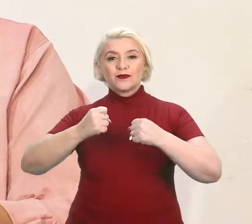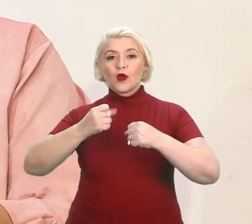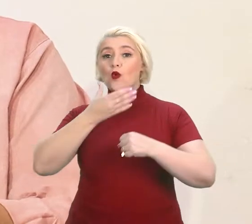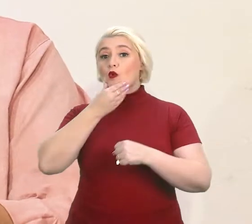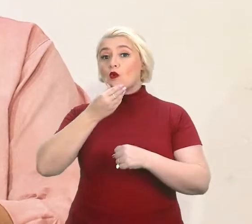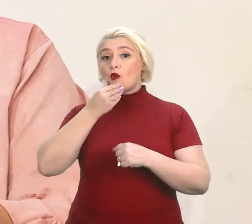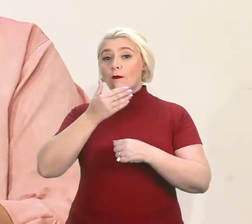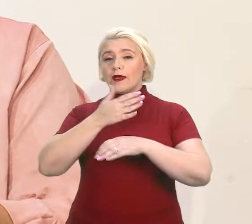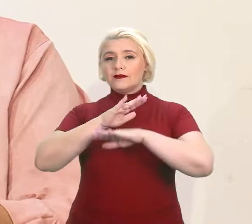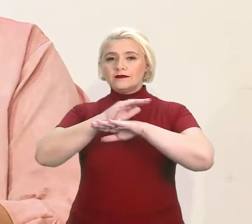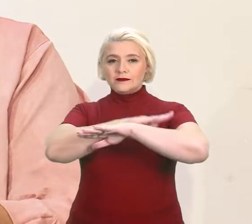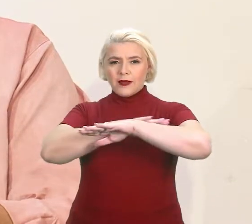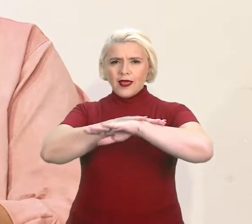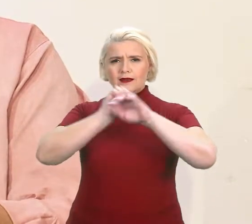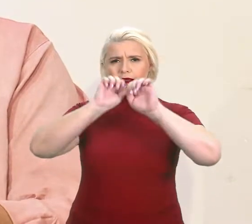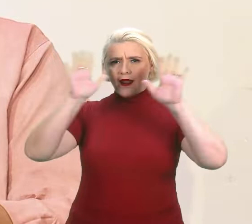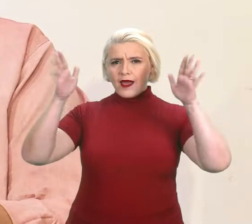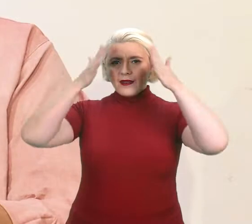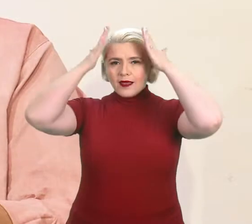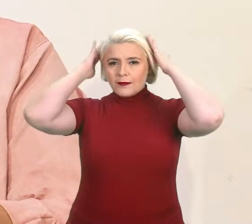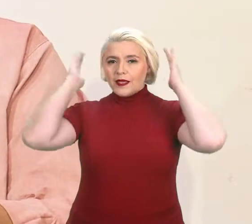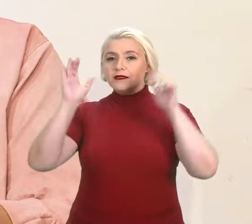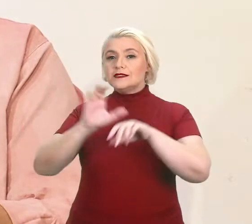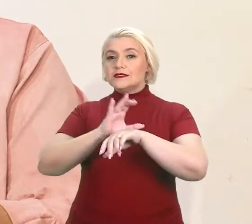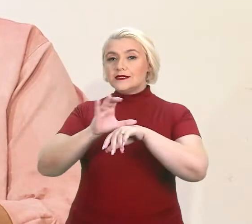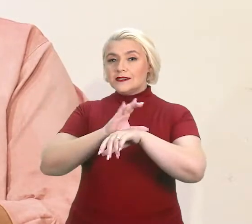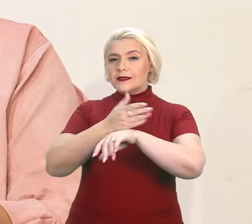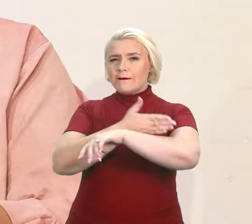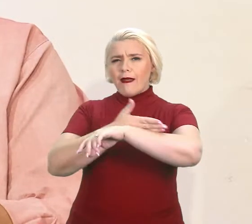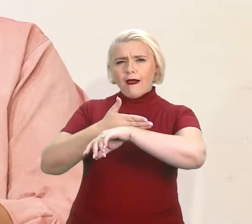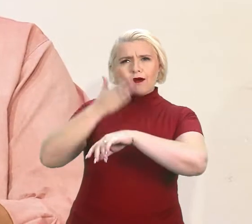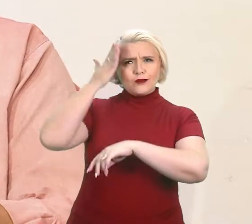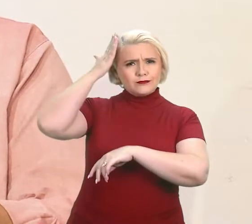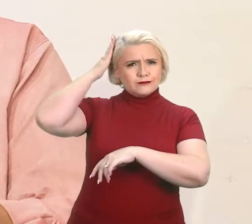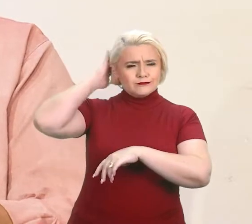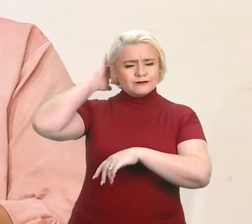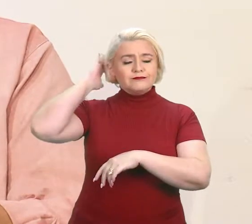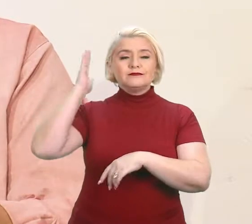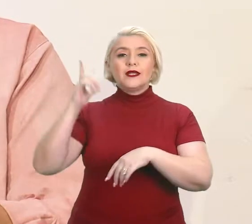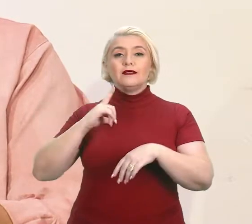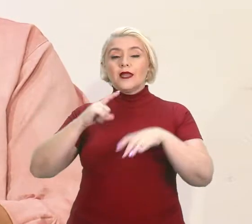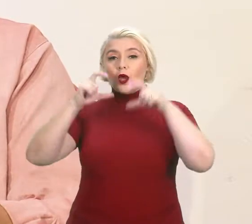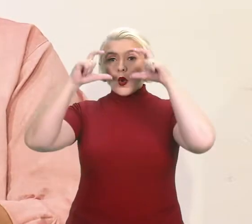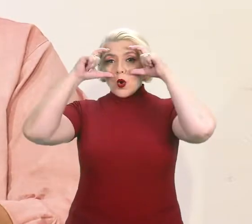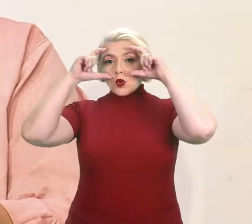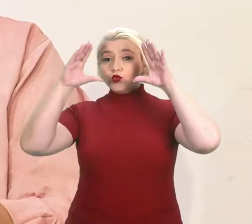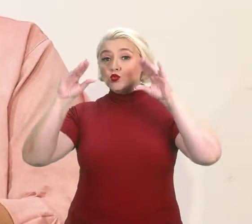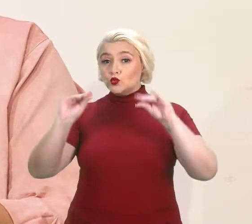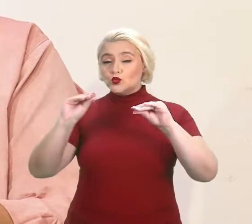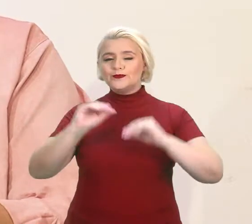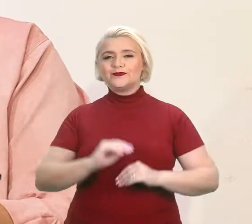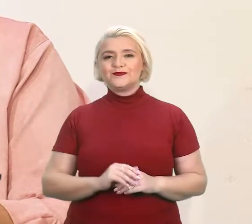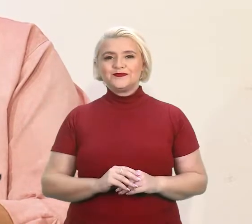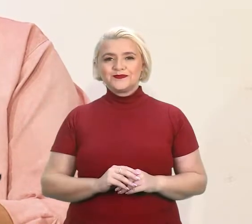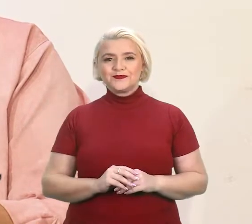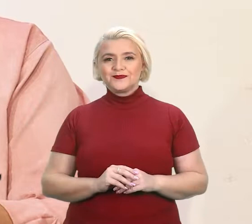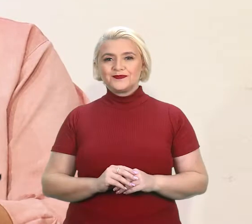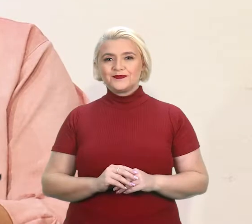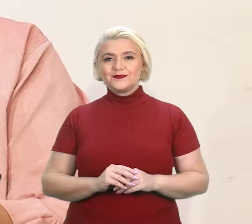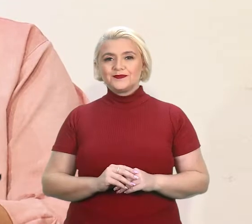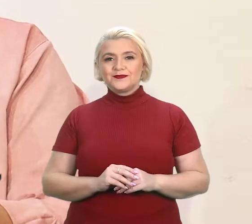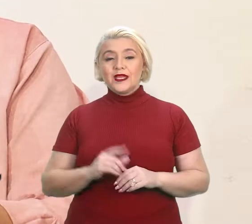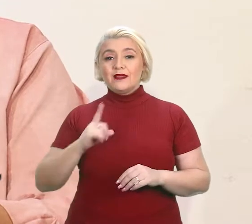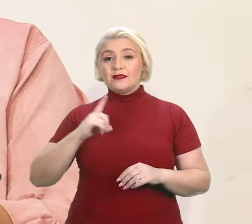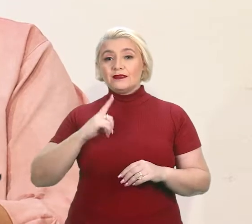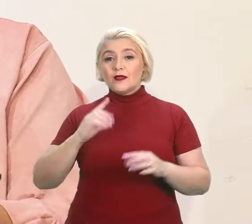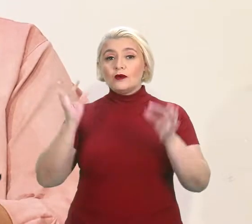cabelos já grisalhos, penteados para trás, uso óculos escuro, estou com